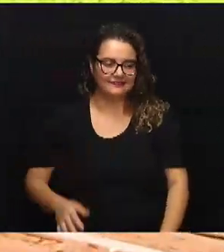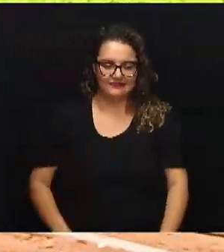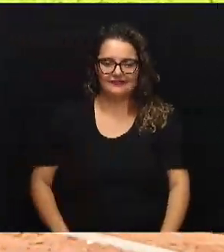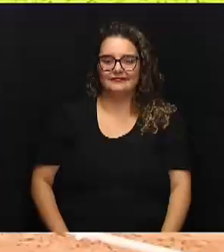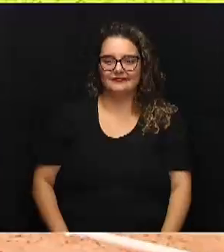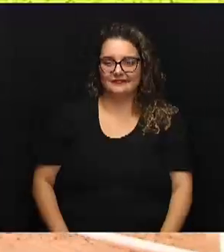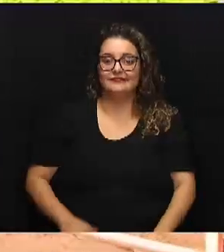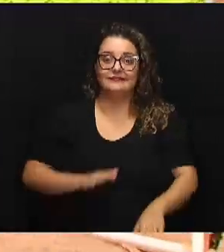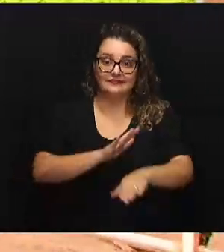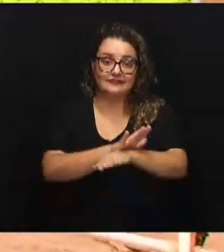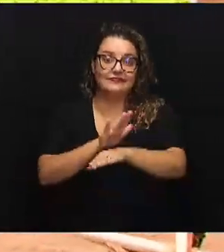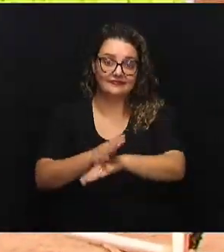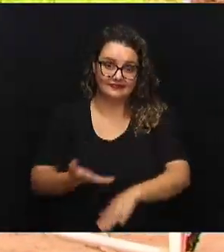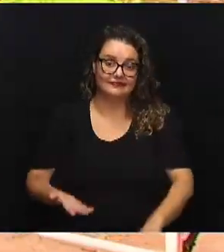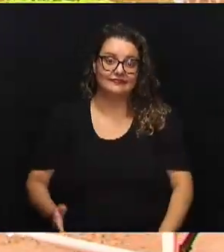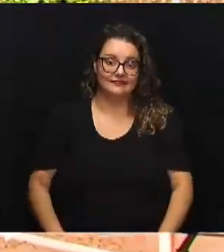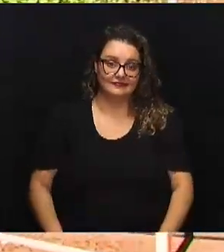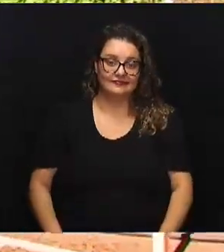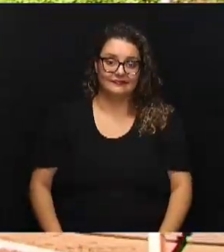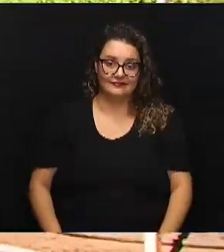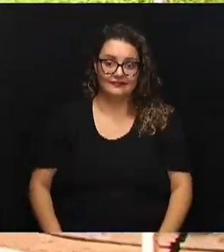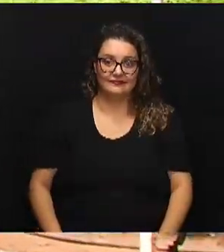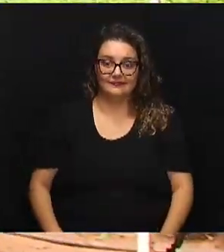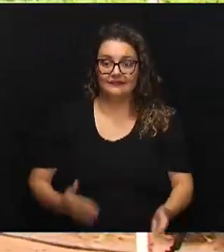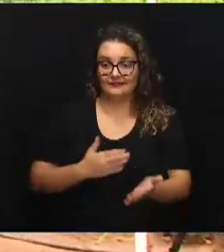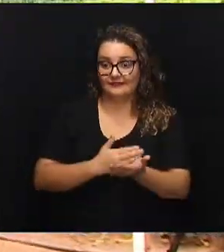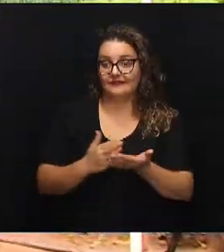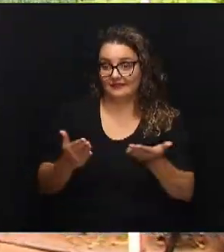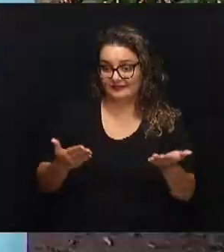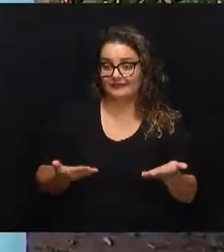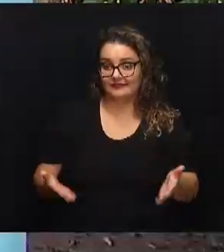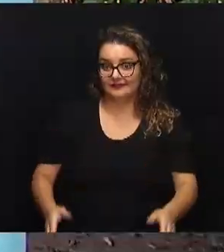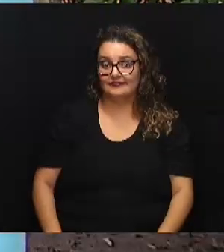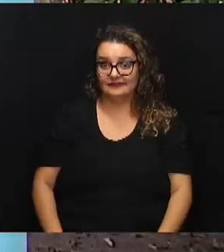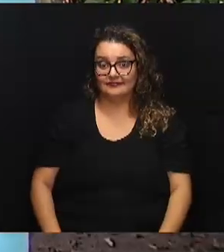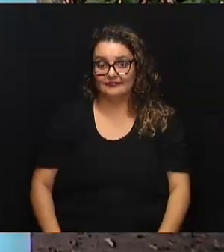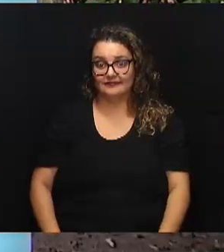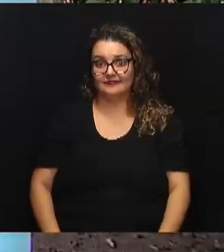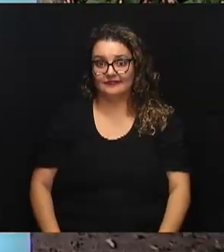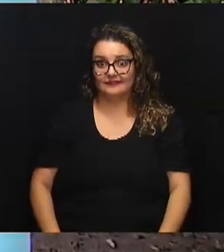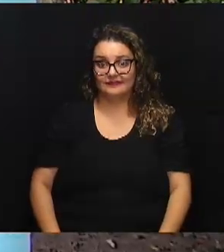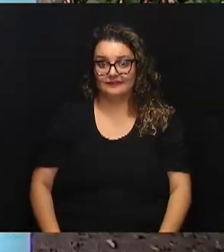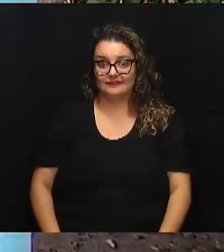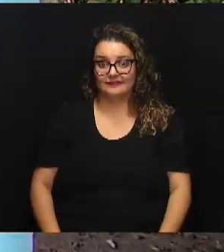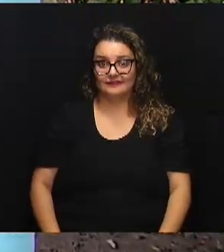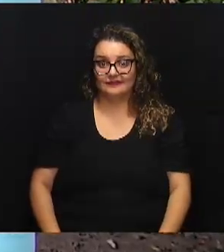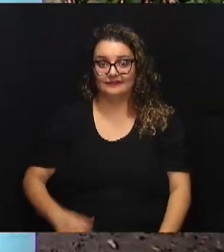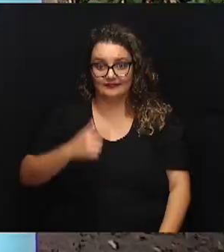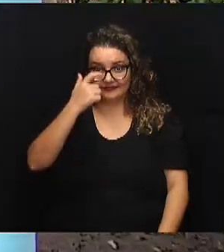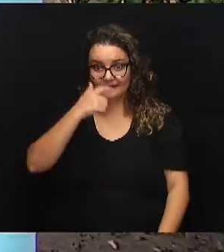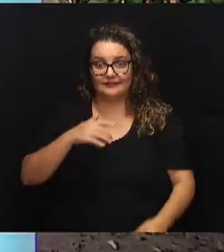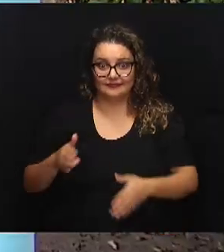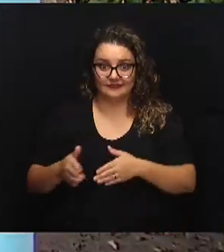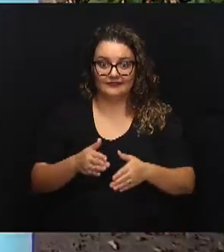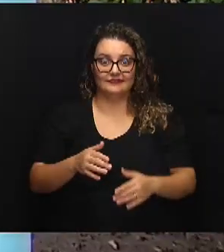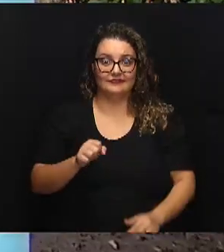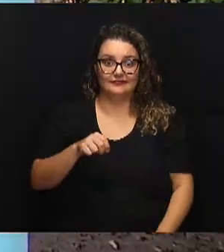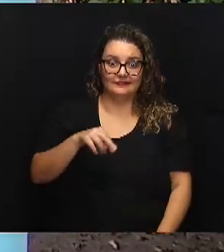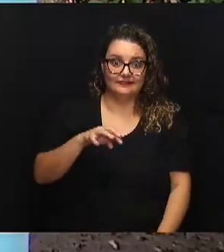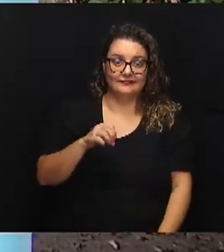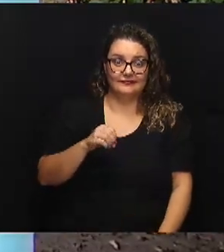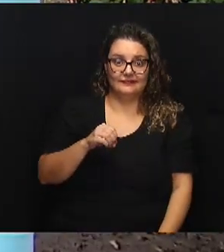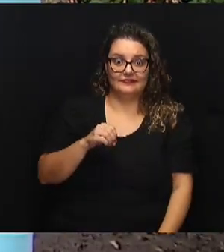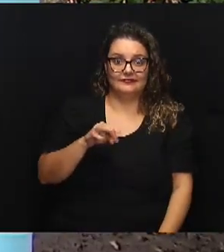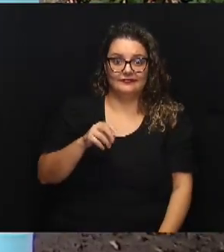e ajudando, né, aos que estão começando agora, né? Eu conduzo o Santo Terço Mariano às